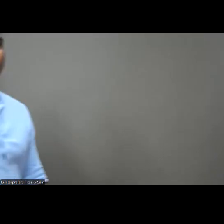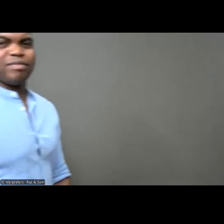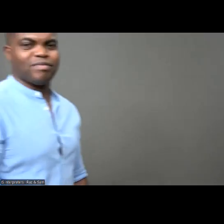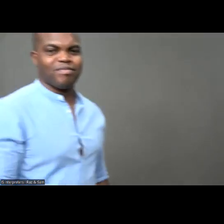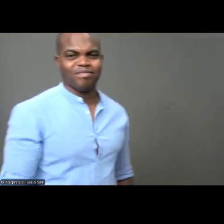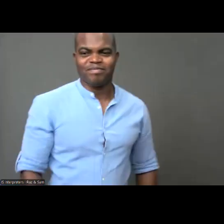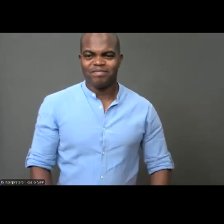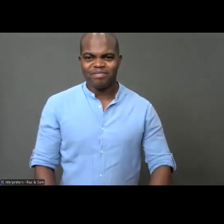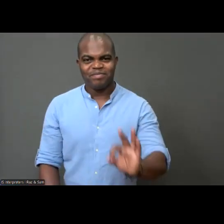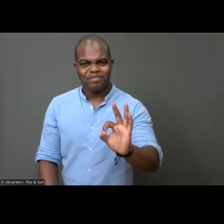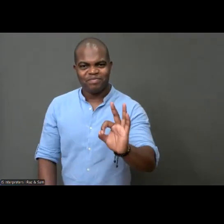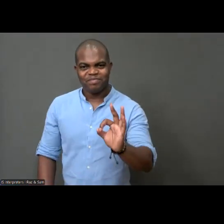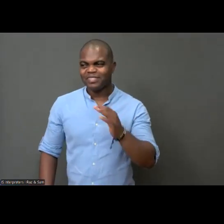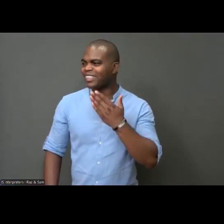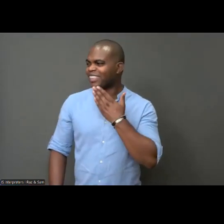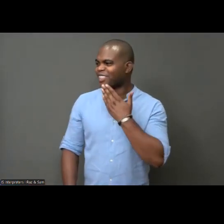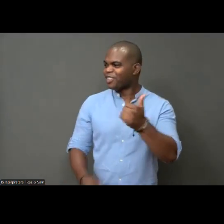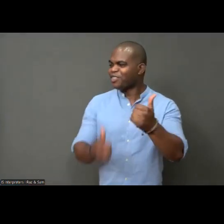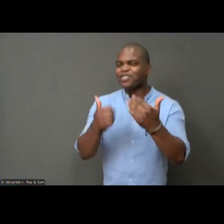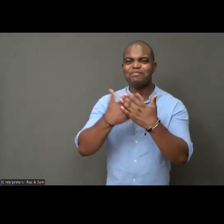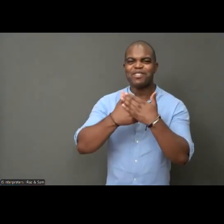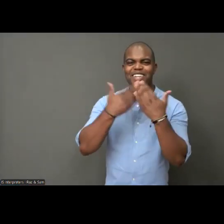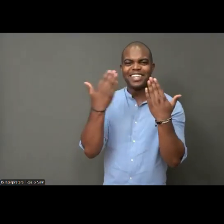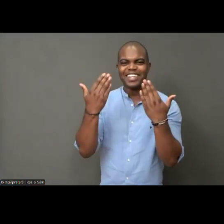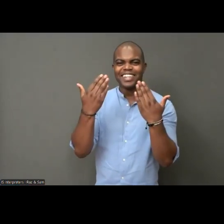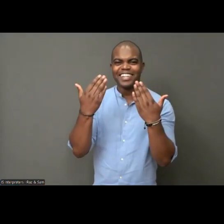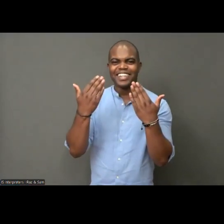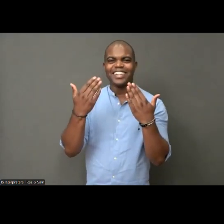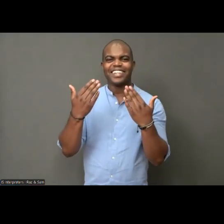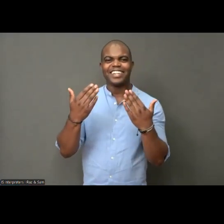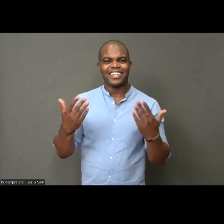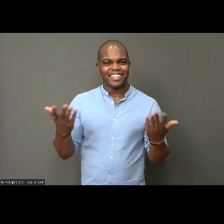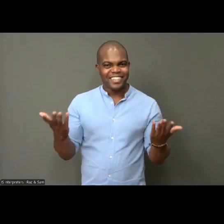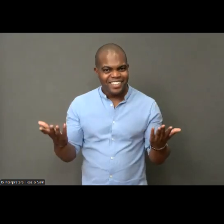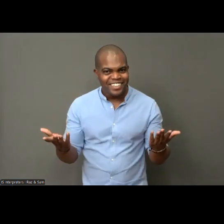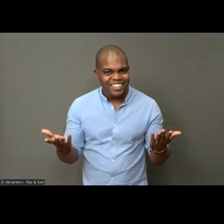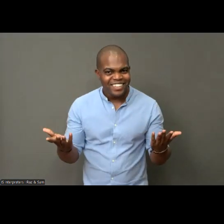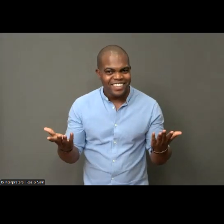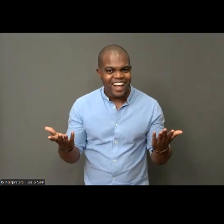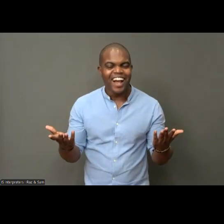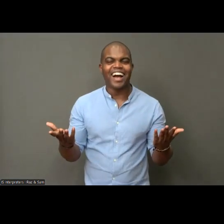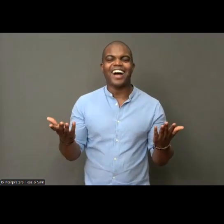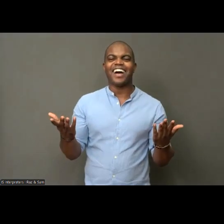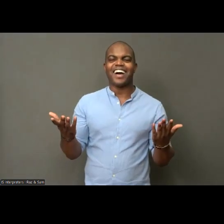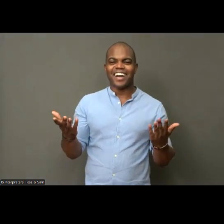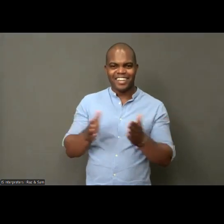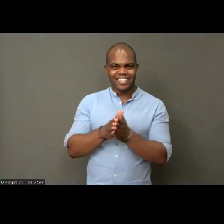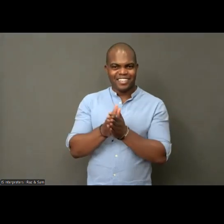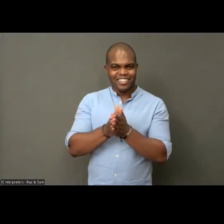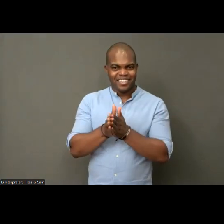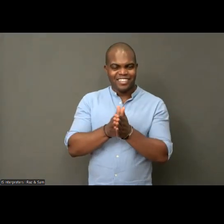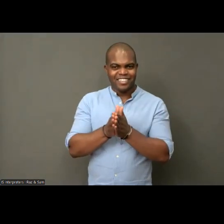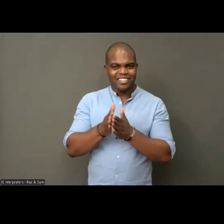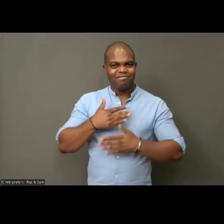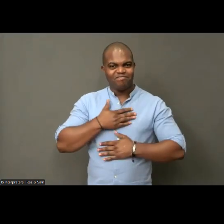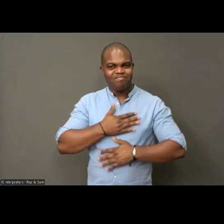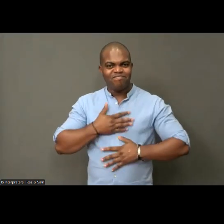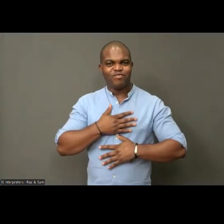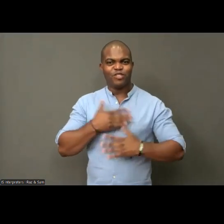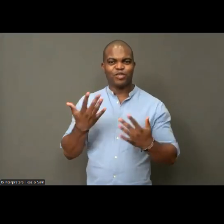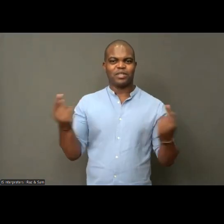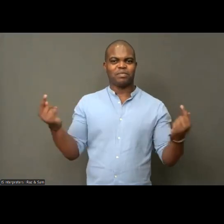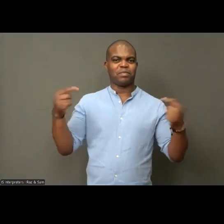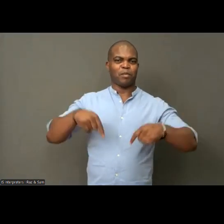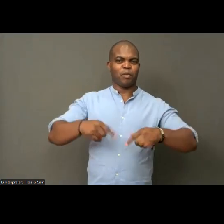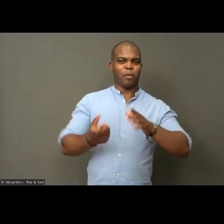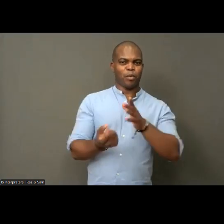transmissíveis. Muito obrigada, bom dia a todos. É um prazer e é uma excelente oportunidade de